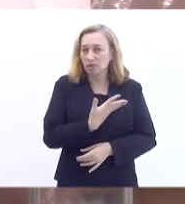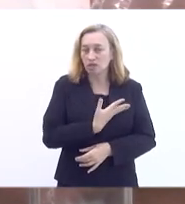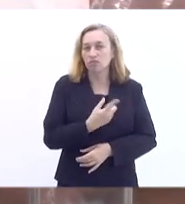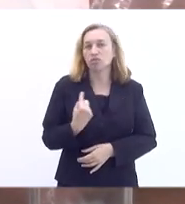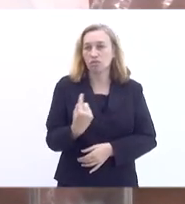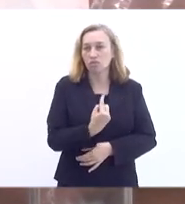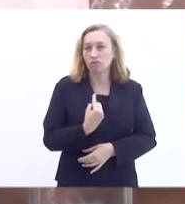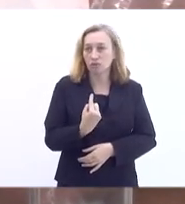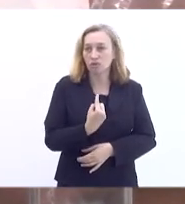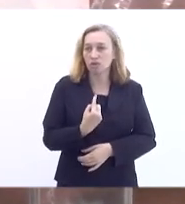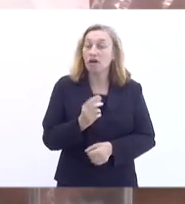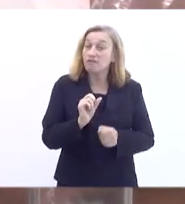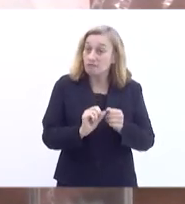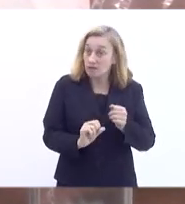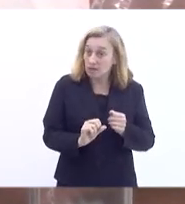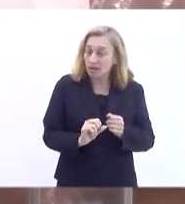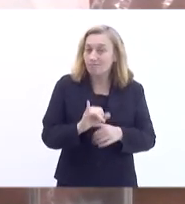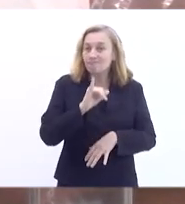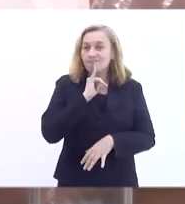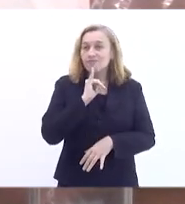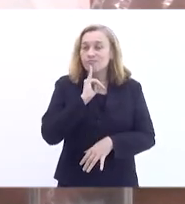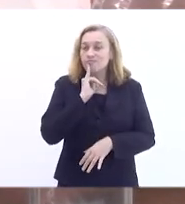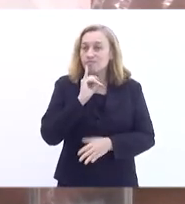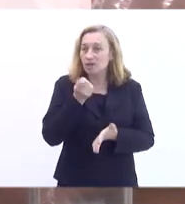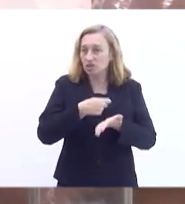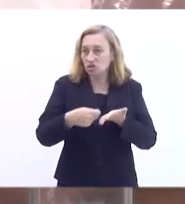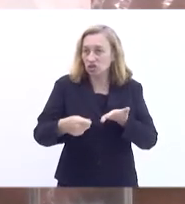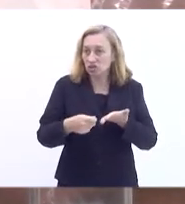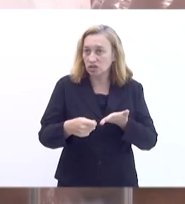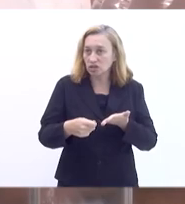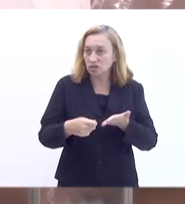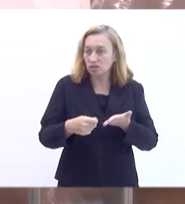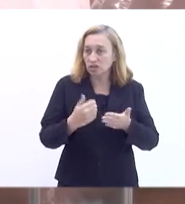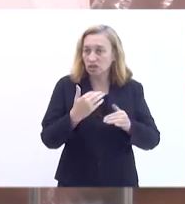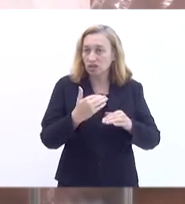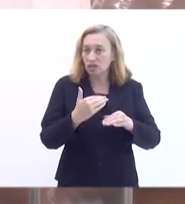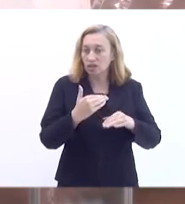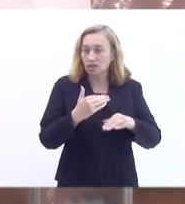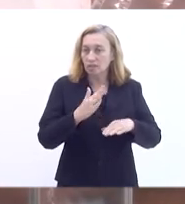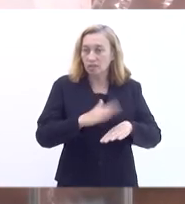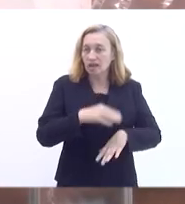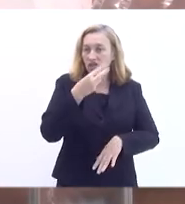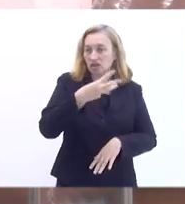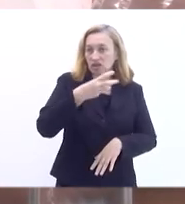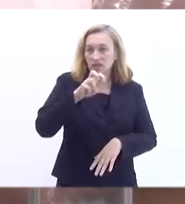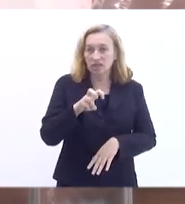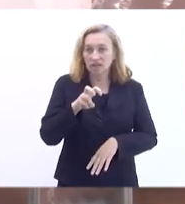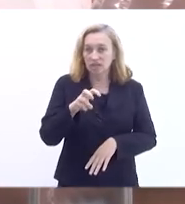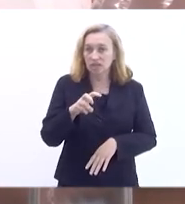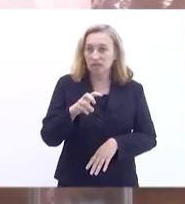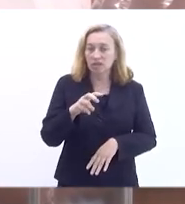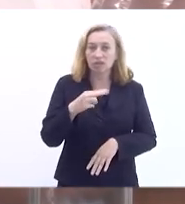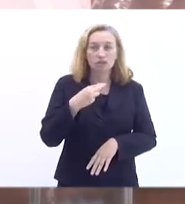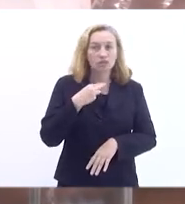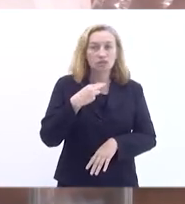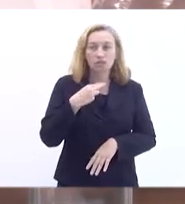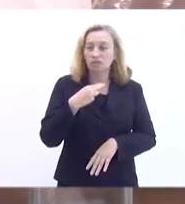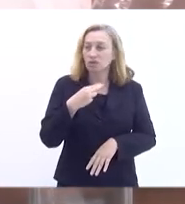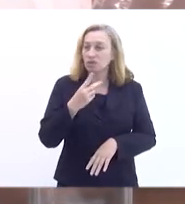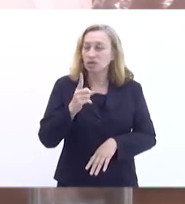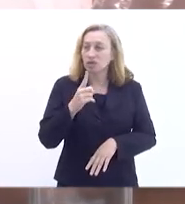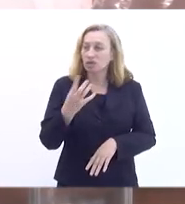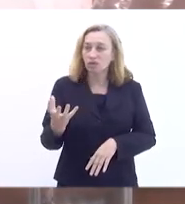que fizeram infelizmente a inscrição acima de 35 e estampas não vão ser agraciado